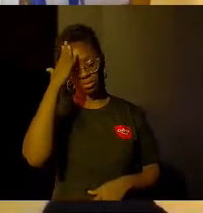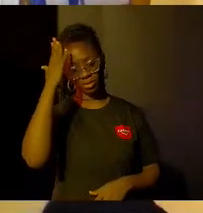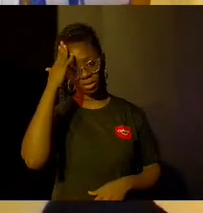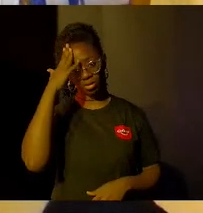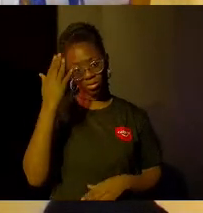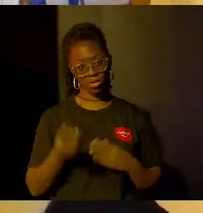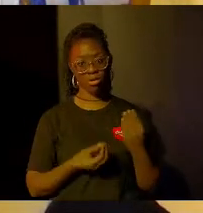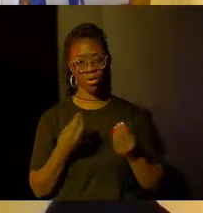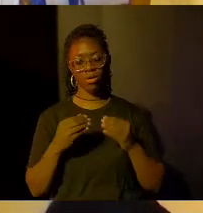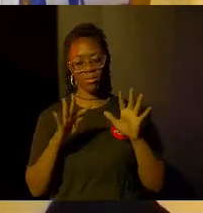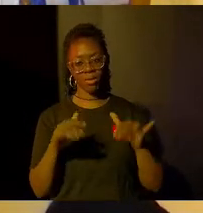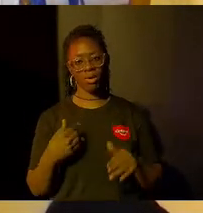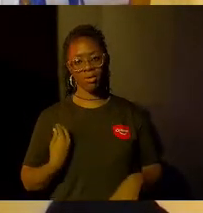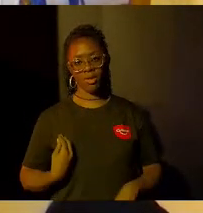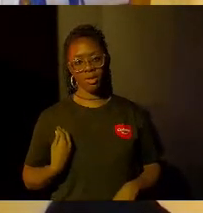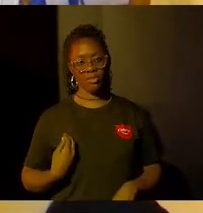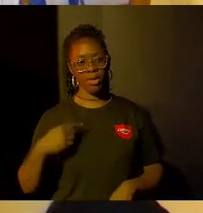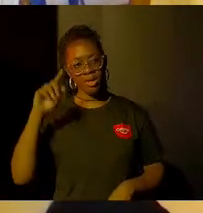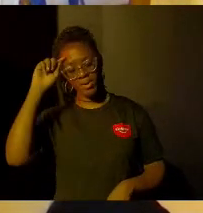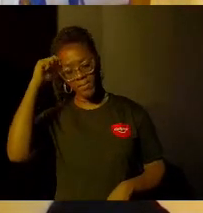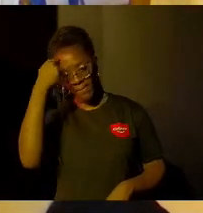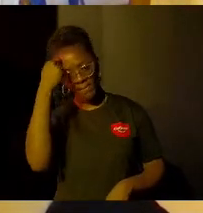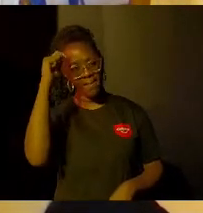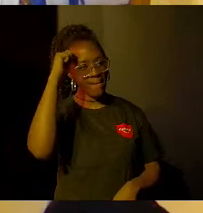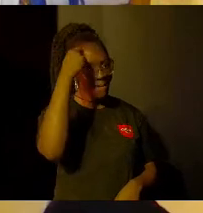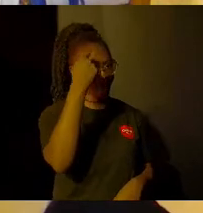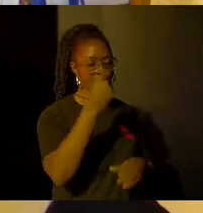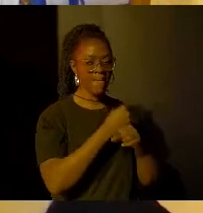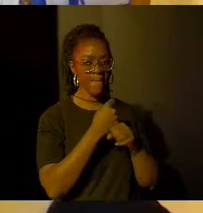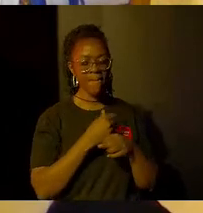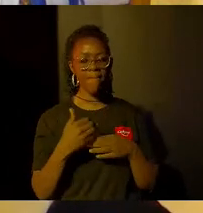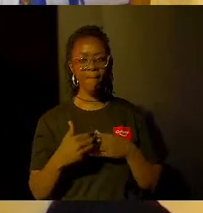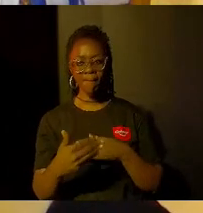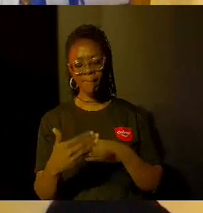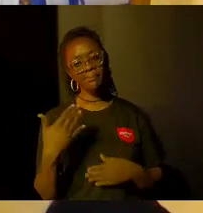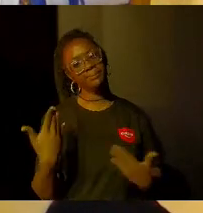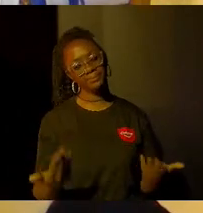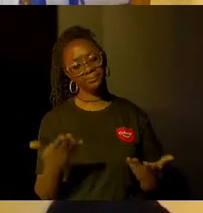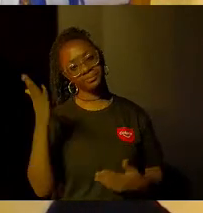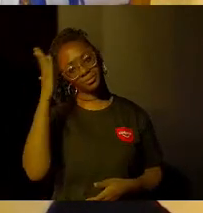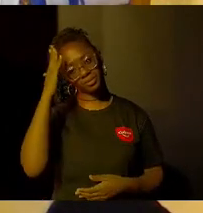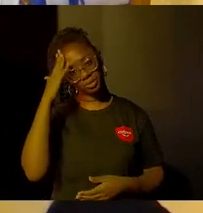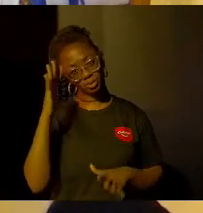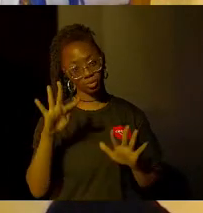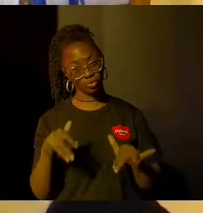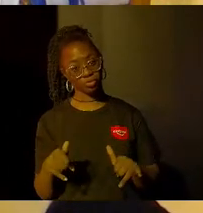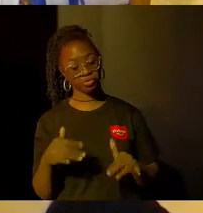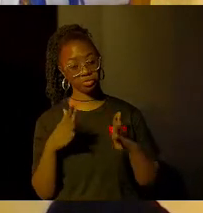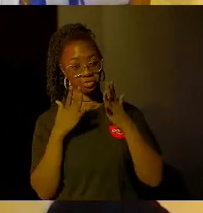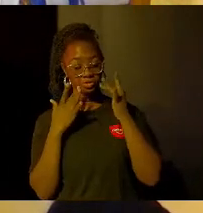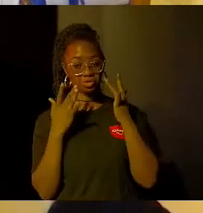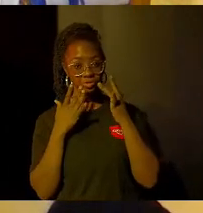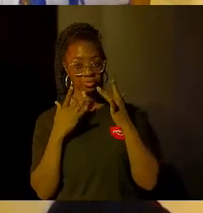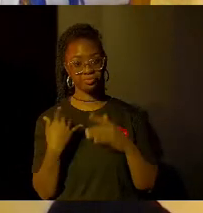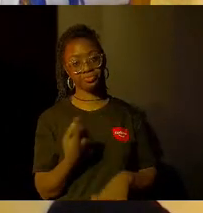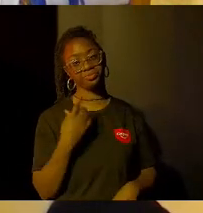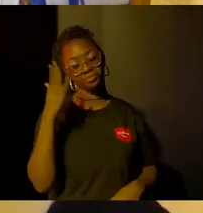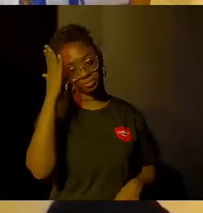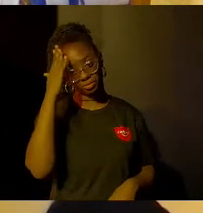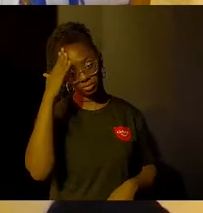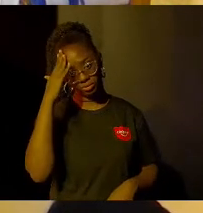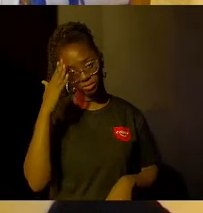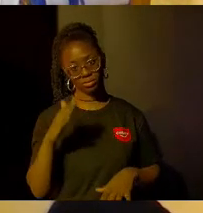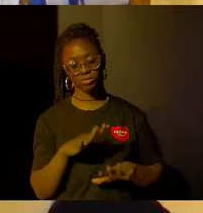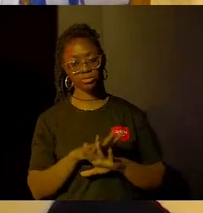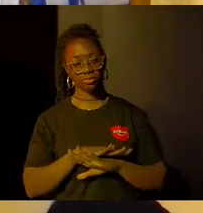preto e da preta no Brasil nos últimos anos então nós já sabemos como vai acabar essa peça se nós já sabemos como